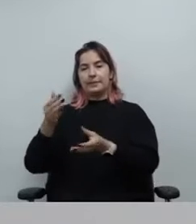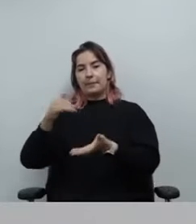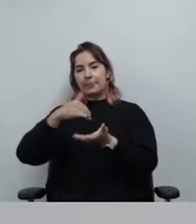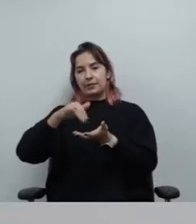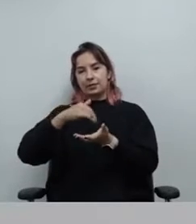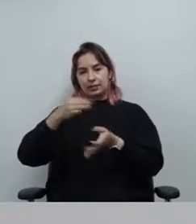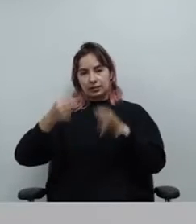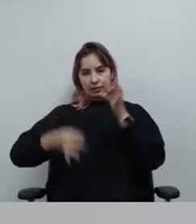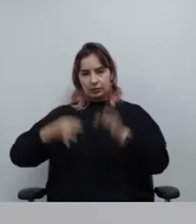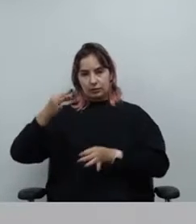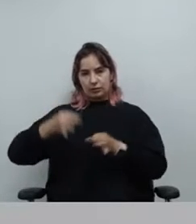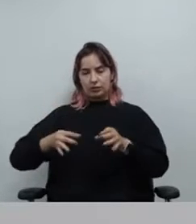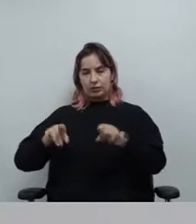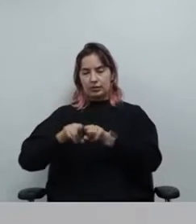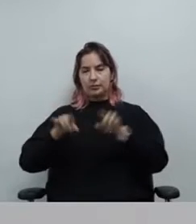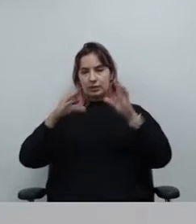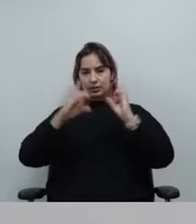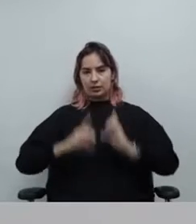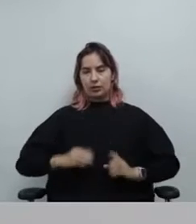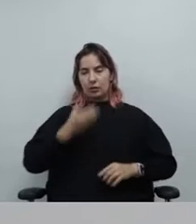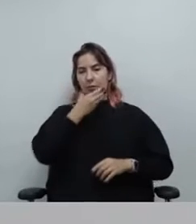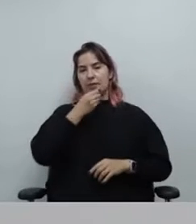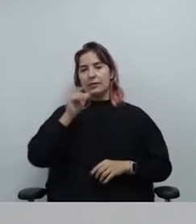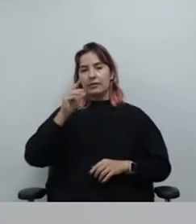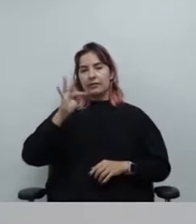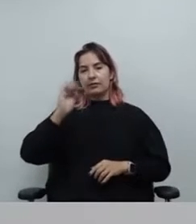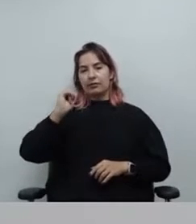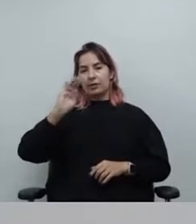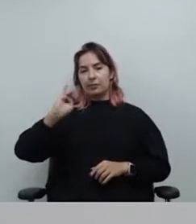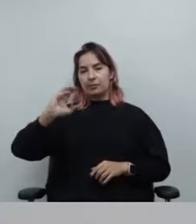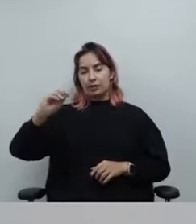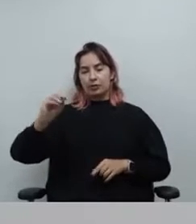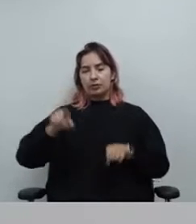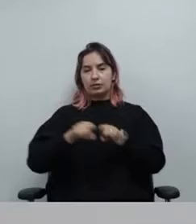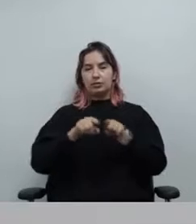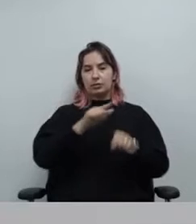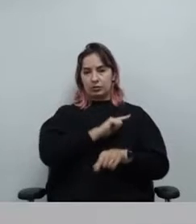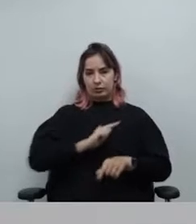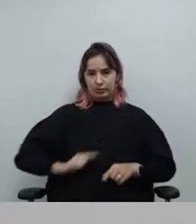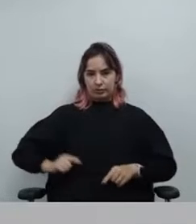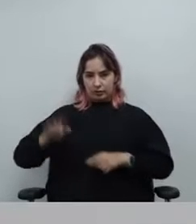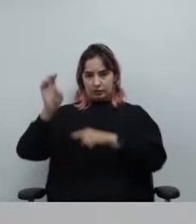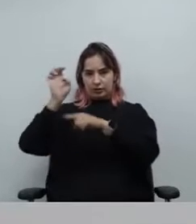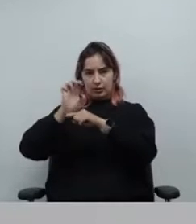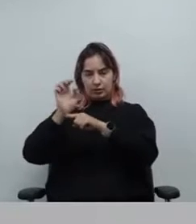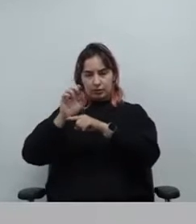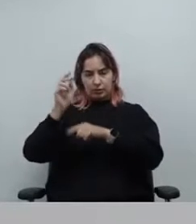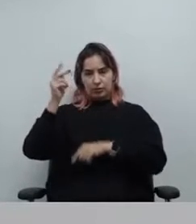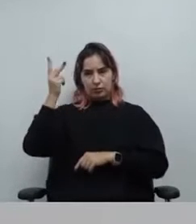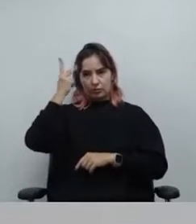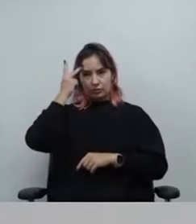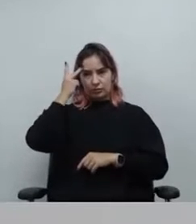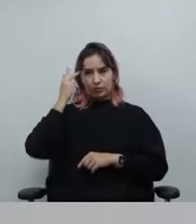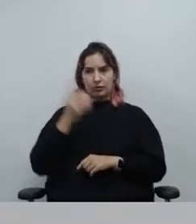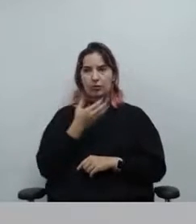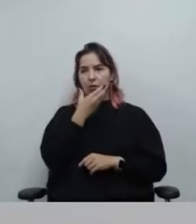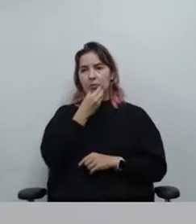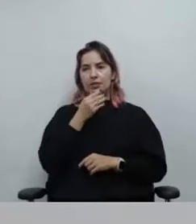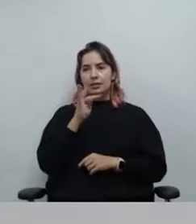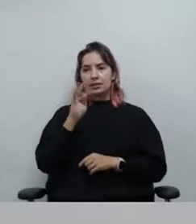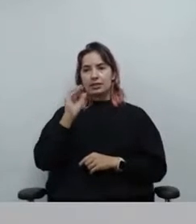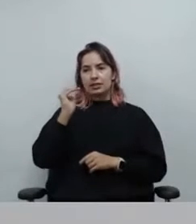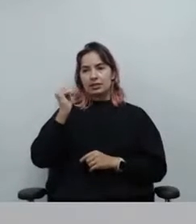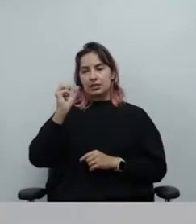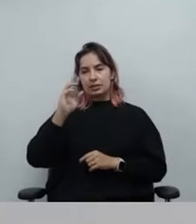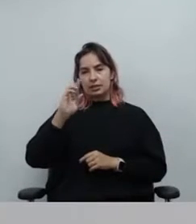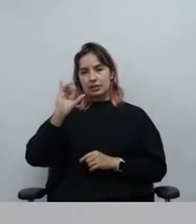de Justiça e Cidadania, Dr. Fábio Prieto, e ao governador do estado de São Paulo, Tarcísio de Freitas. Então, essa entrega ocorreu